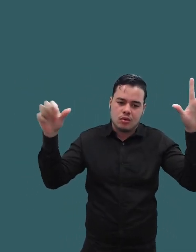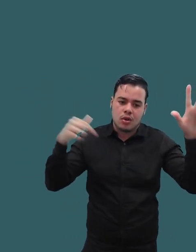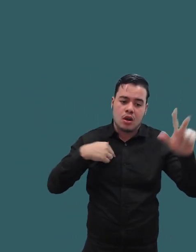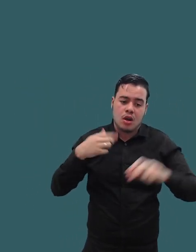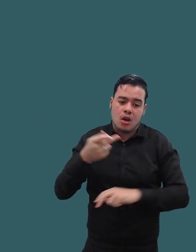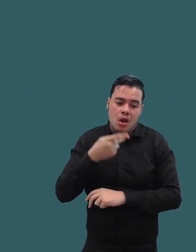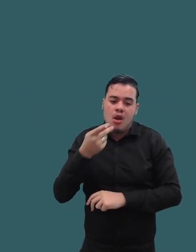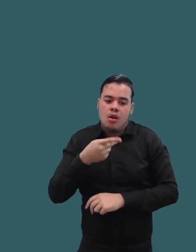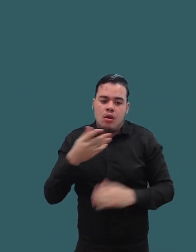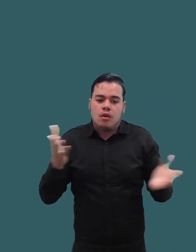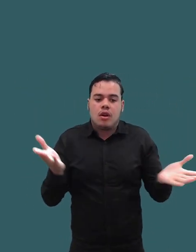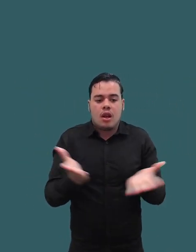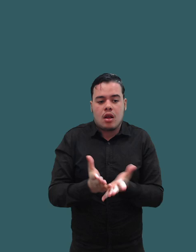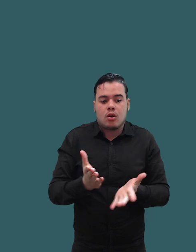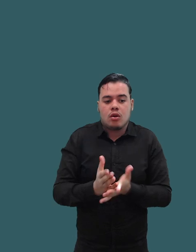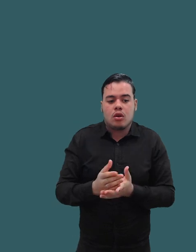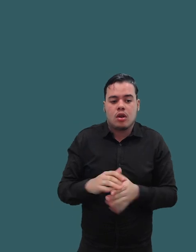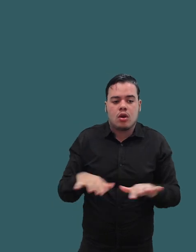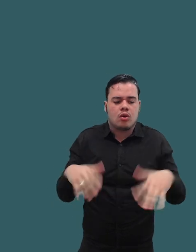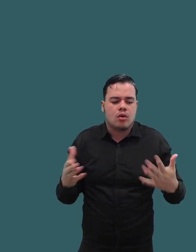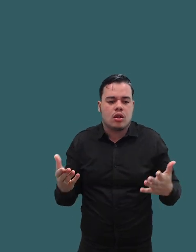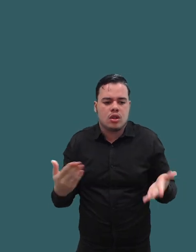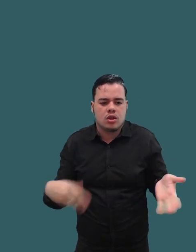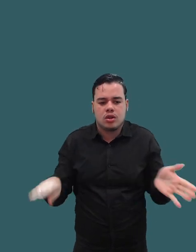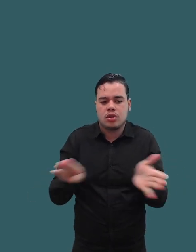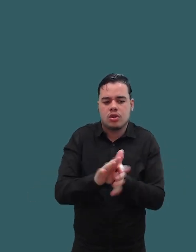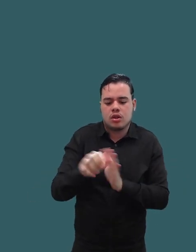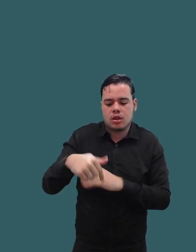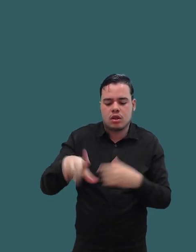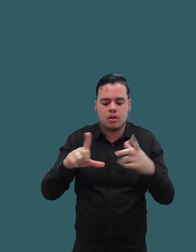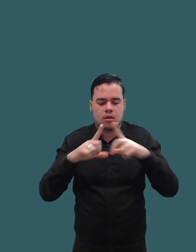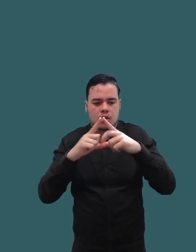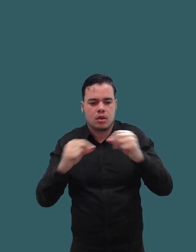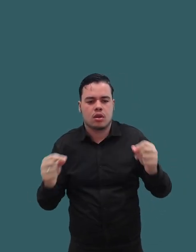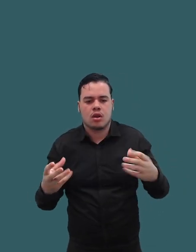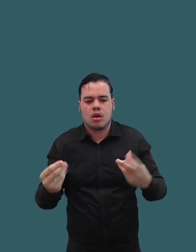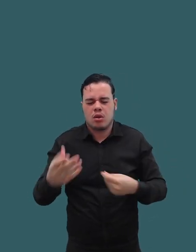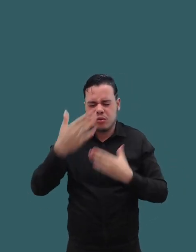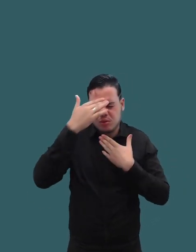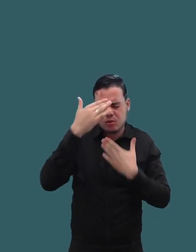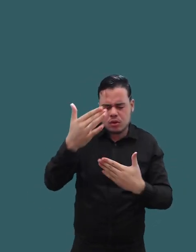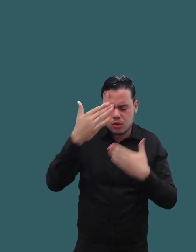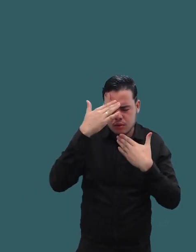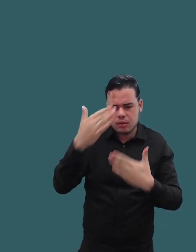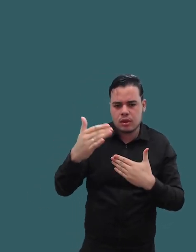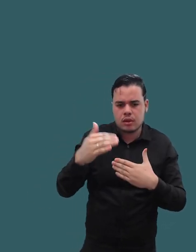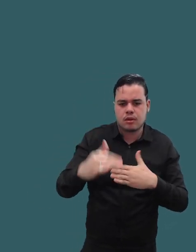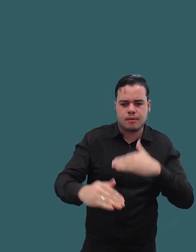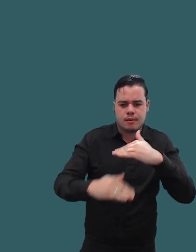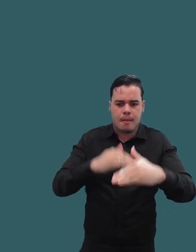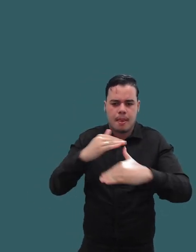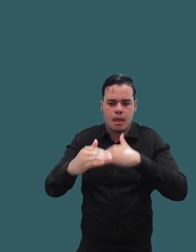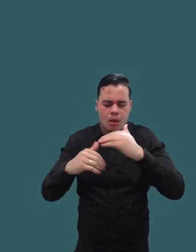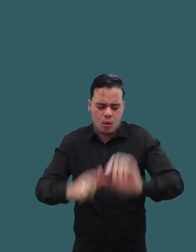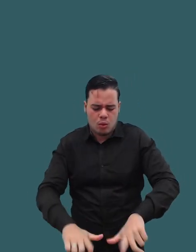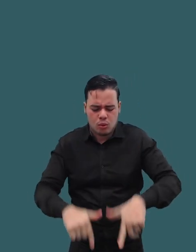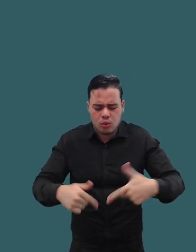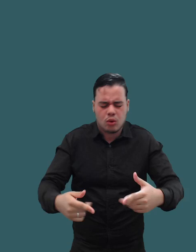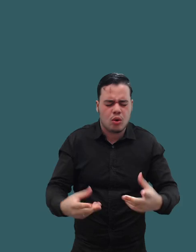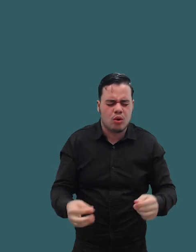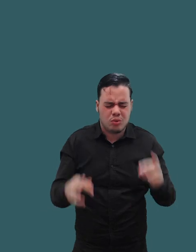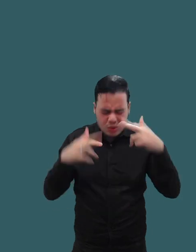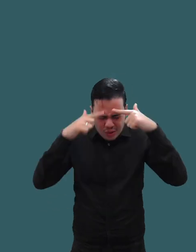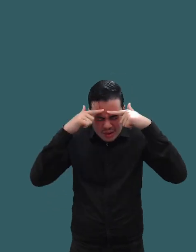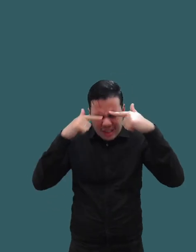do comando, exatamente para definir quando é que a gente vem a Brasília. É isso, muito obrigada. Continuamos em luta, com muito respeito, com